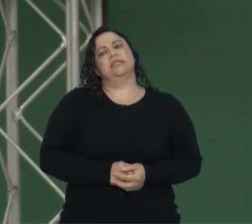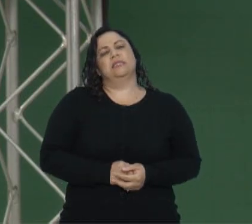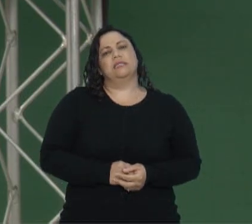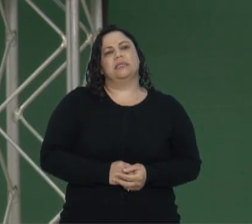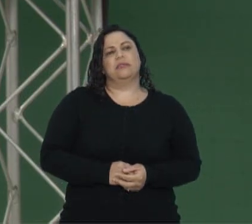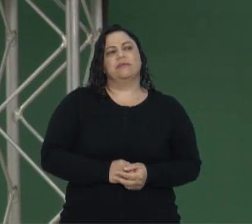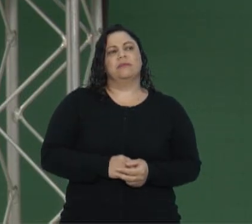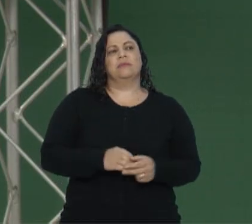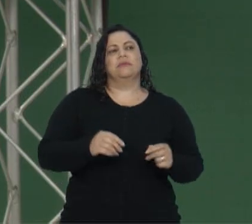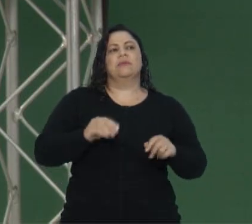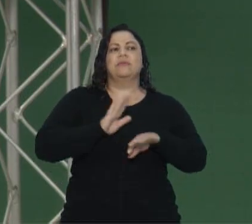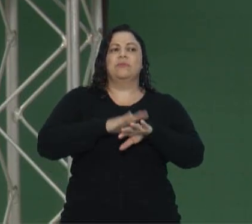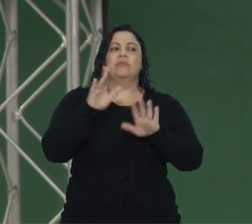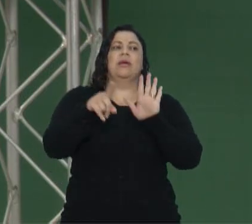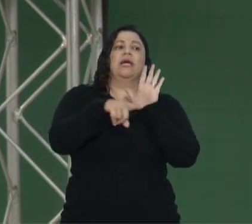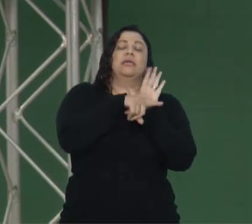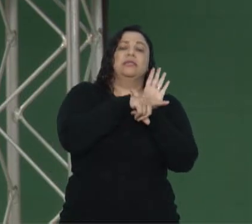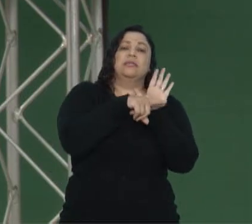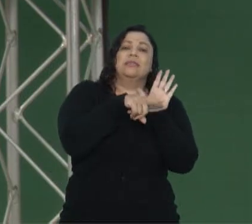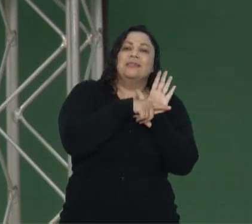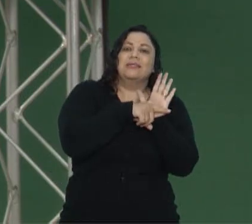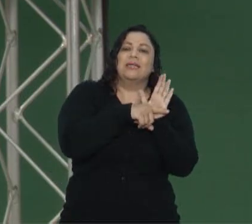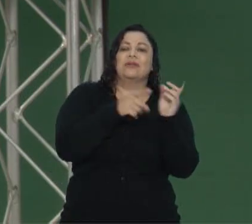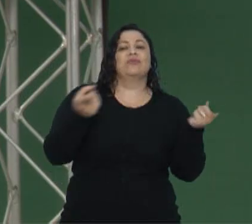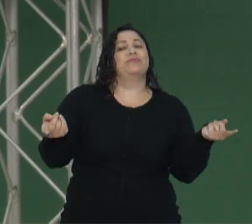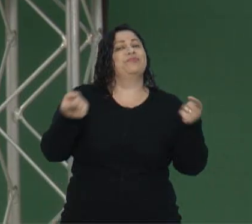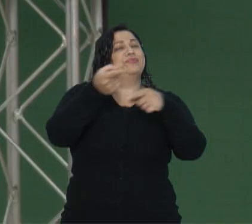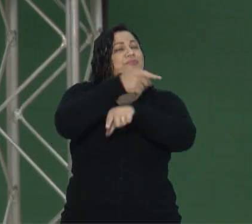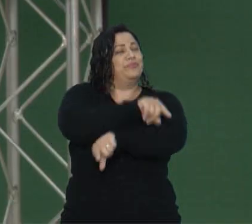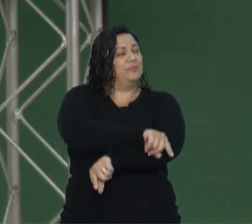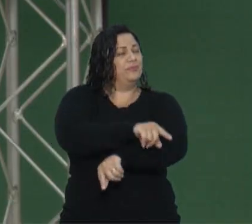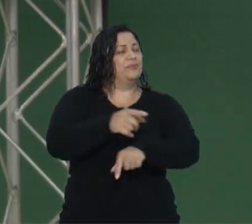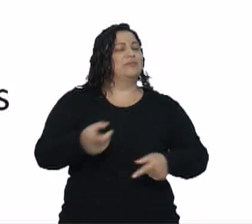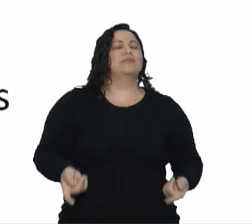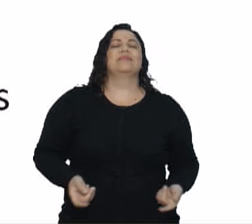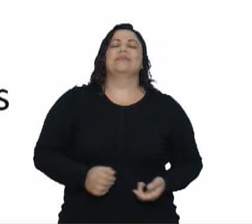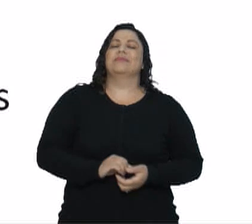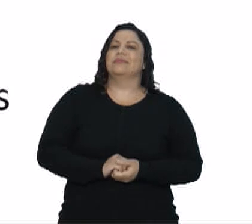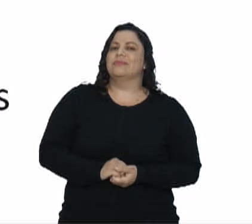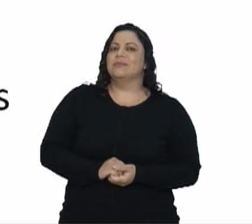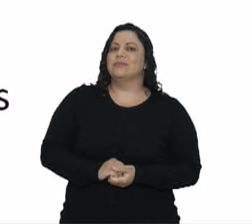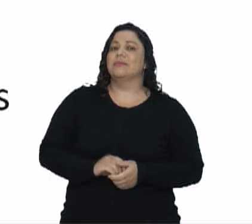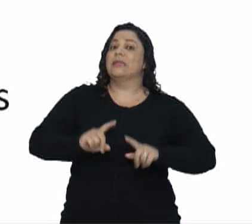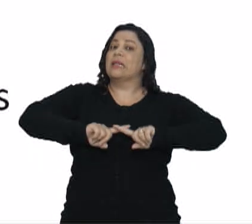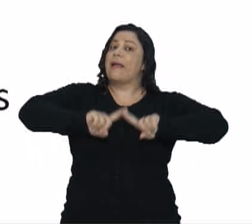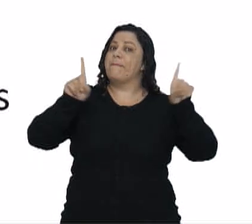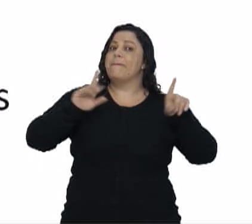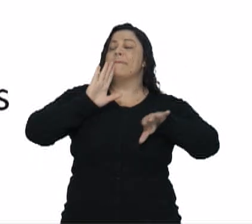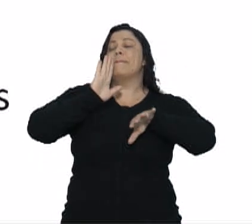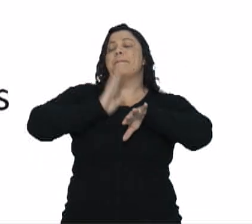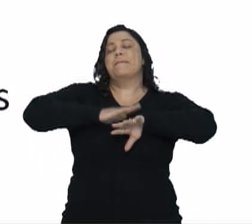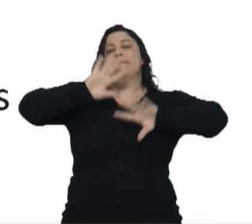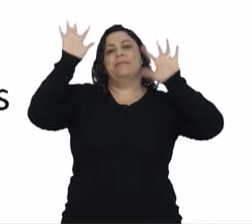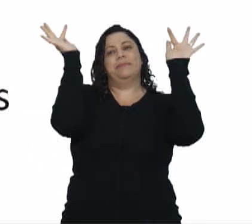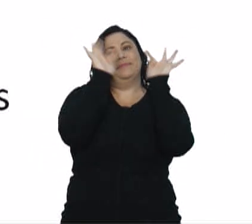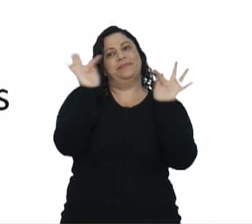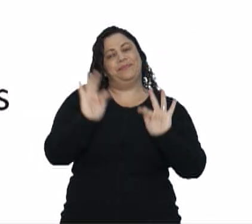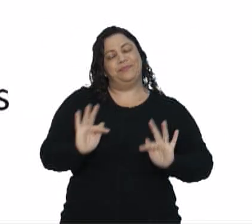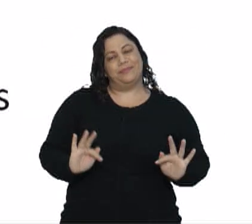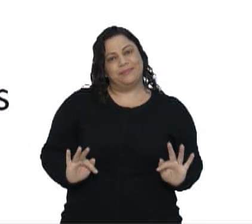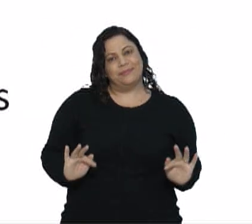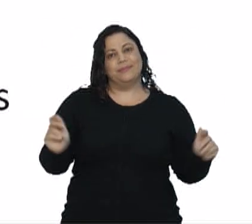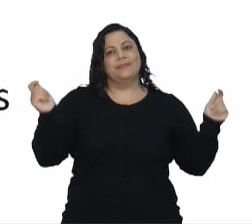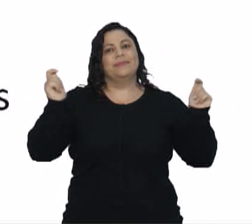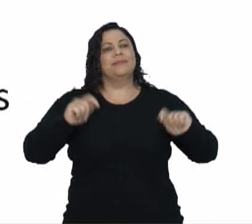mais negativa, o que é inverso para quem ficava menos. Mais felizes são os que aliam, isso a pesquisa que